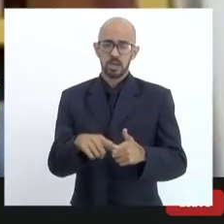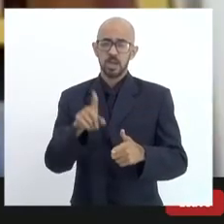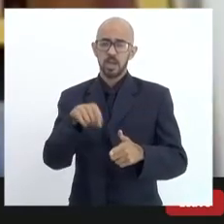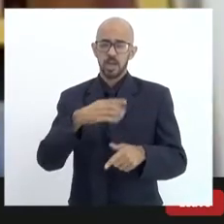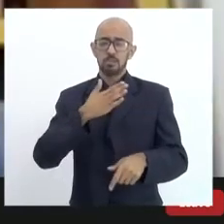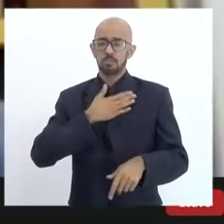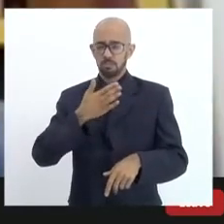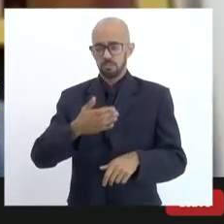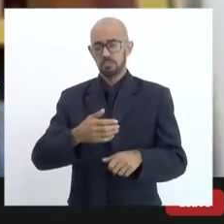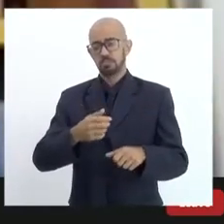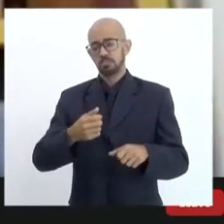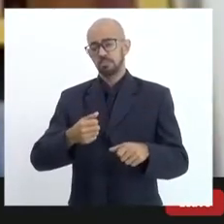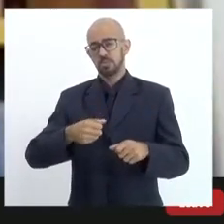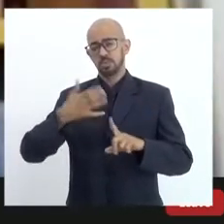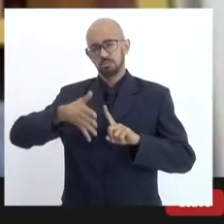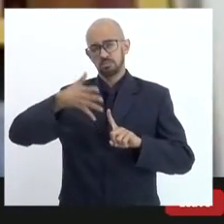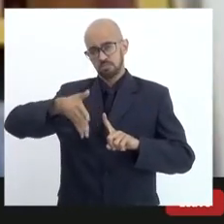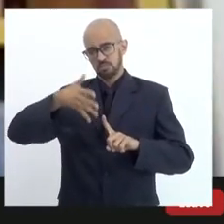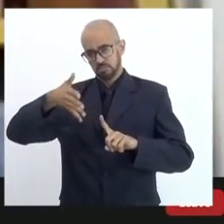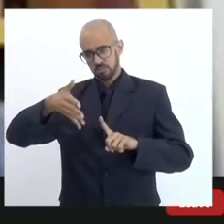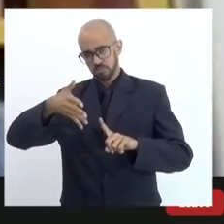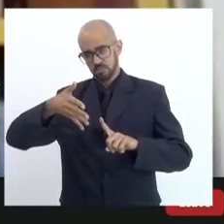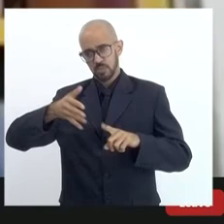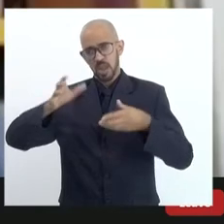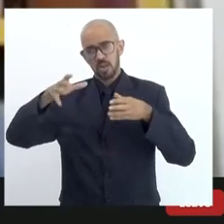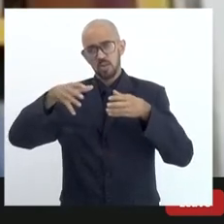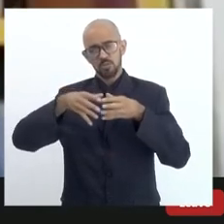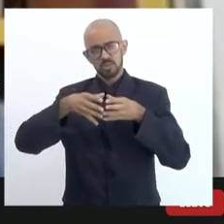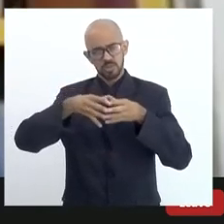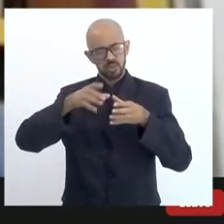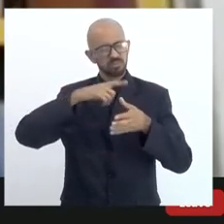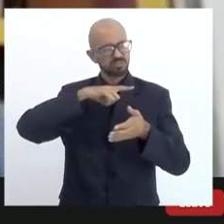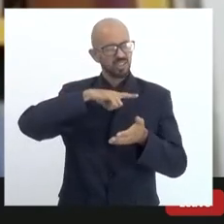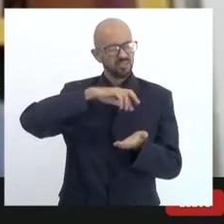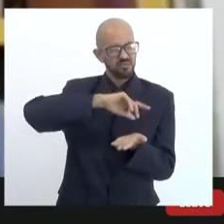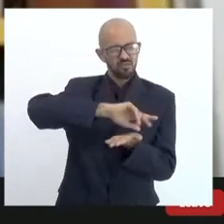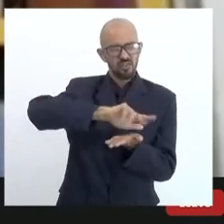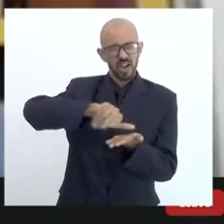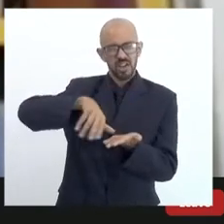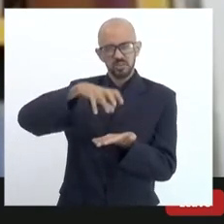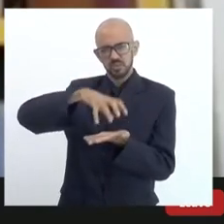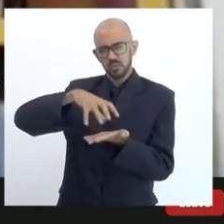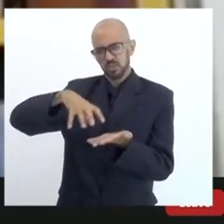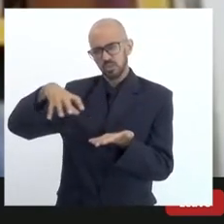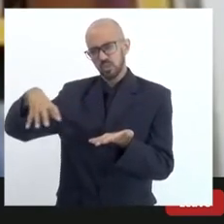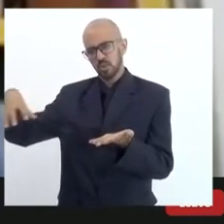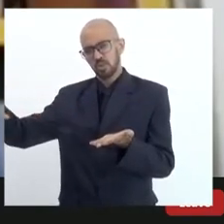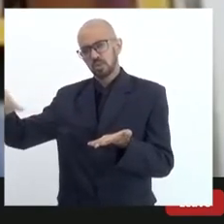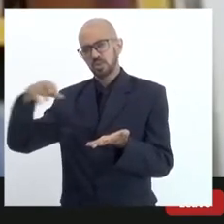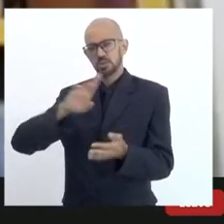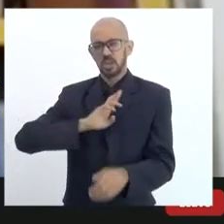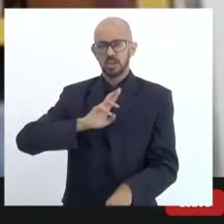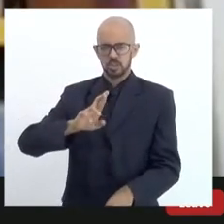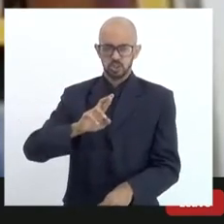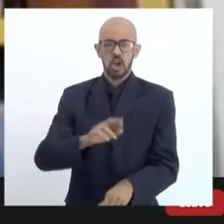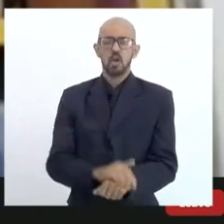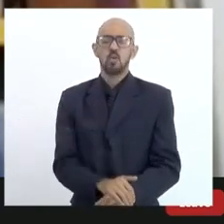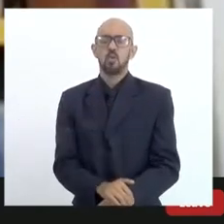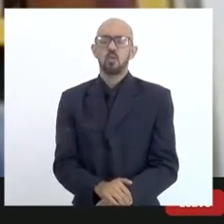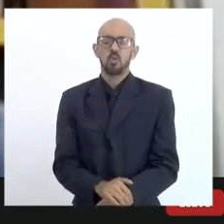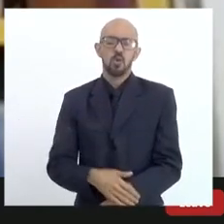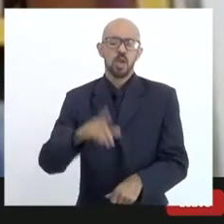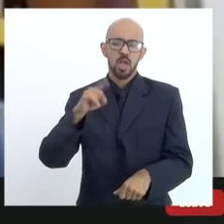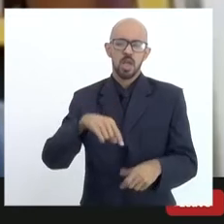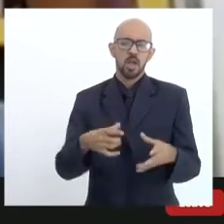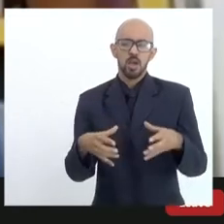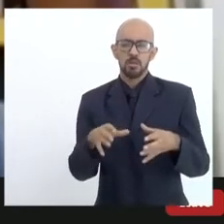aqui dizer. A comissão, né, é composta de muitos setores religiosos, né, e tem feito um trabalho brilhante. É uma